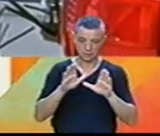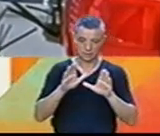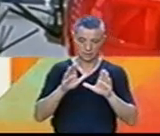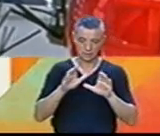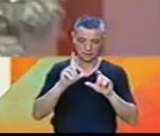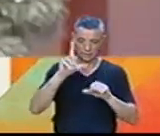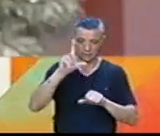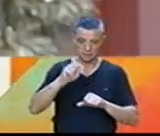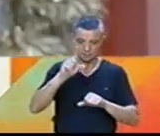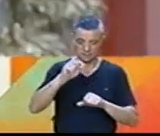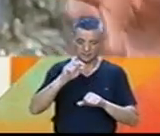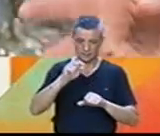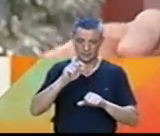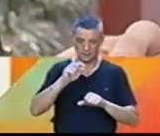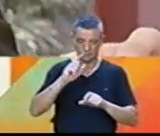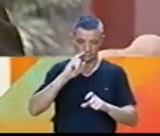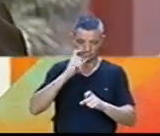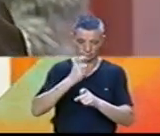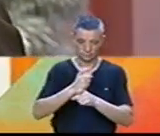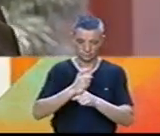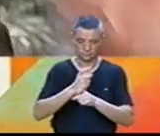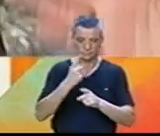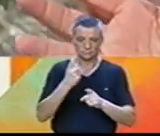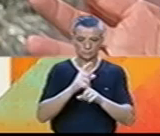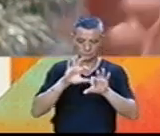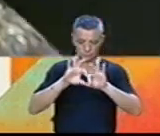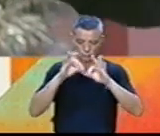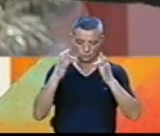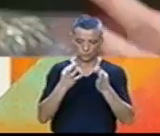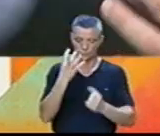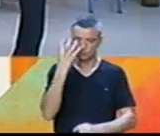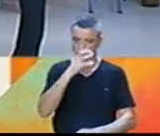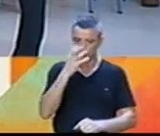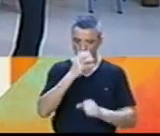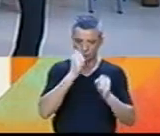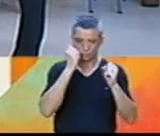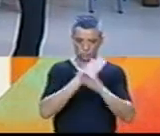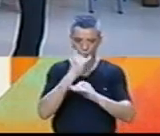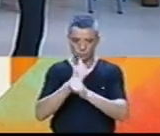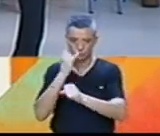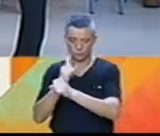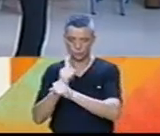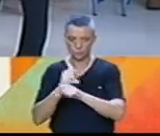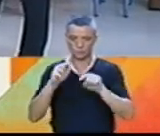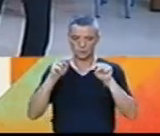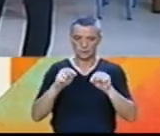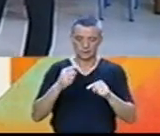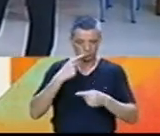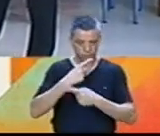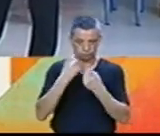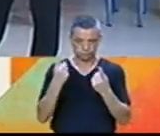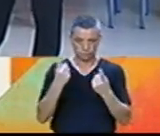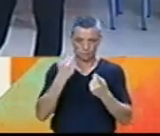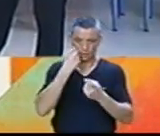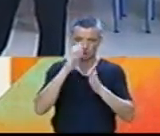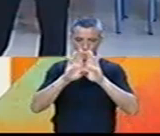mais. Ora, aí está. Estes produtos de fumeiro são alguns... Estes são os produtos ligados assim, mas estes produtos que aqui vêm à exposição